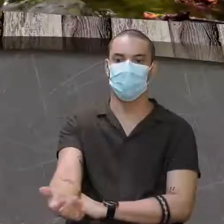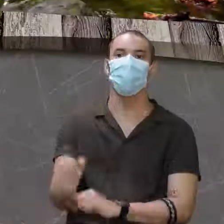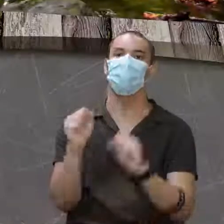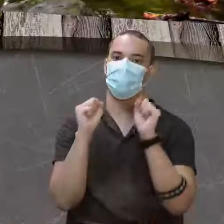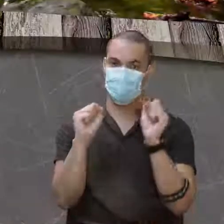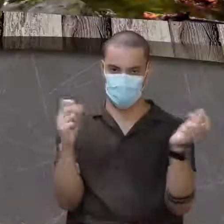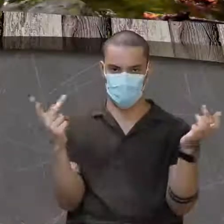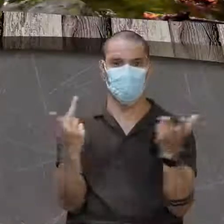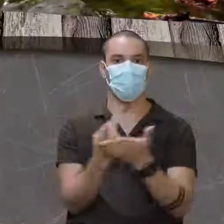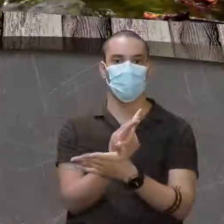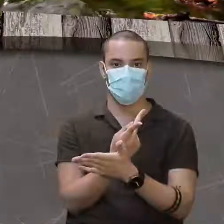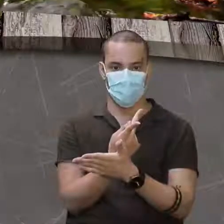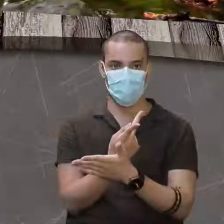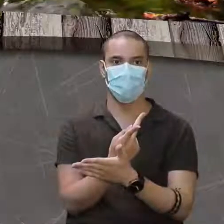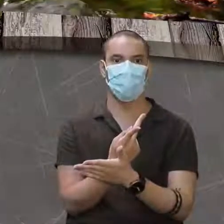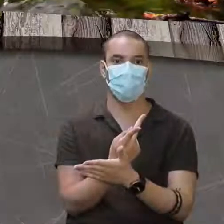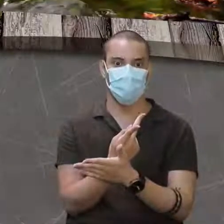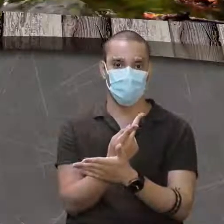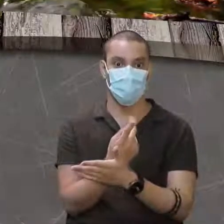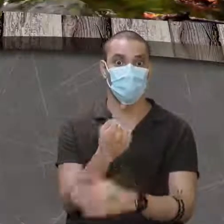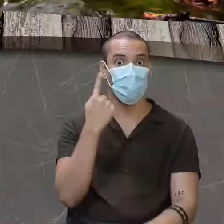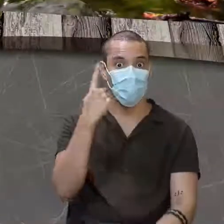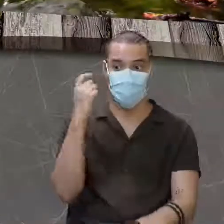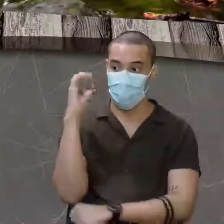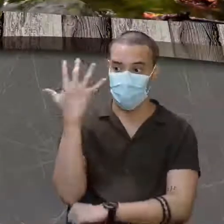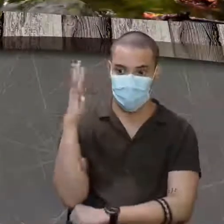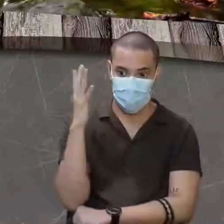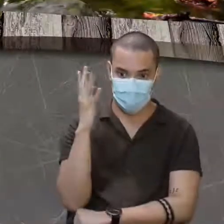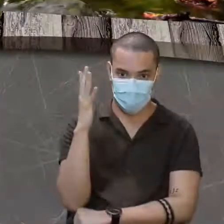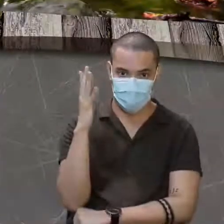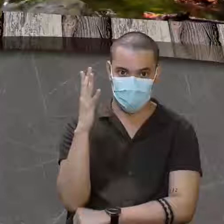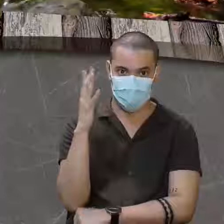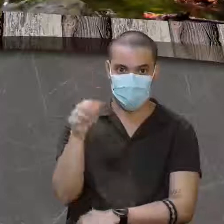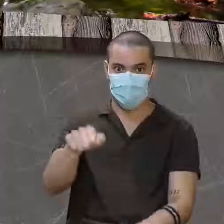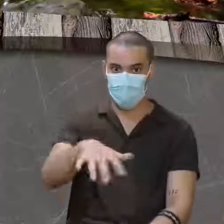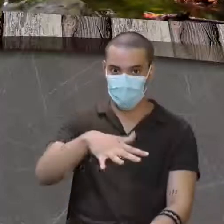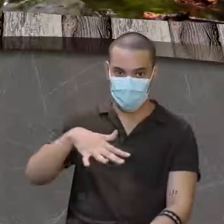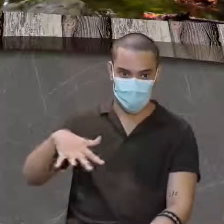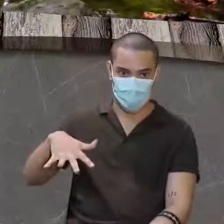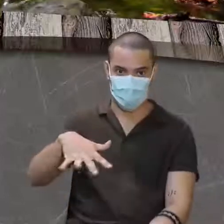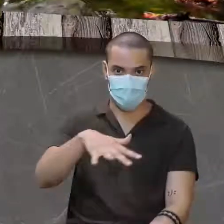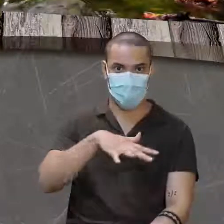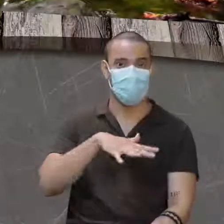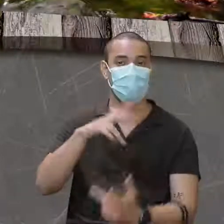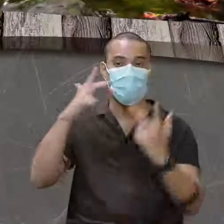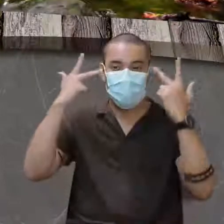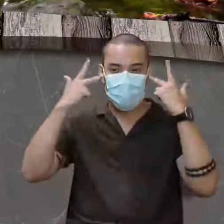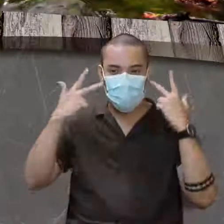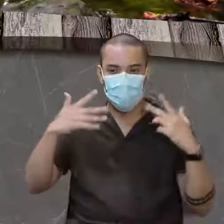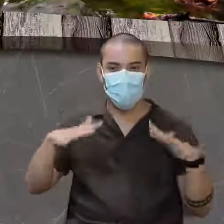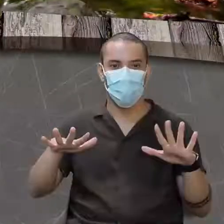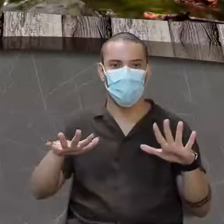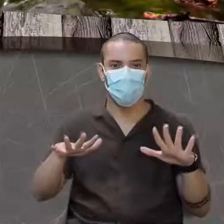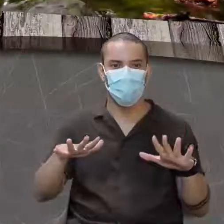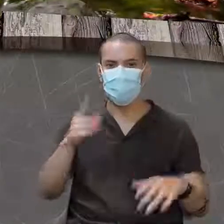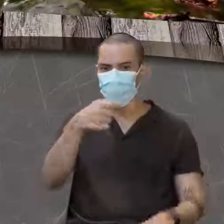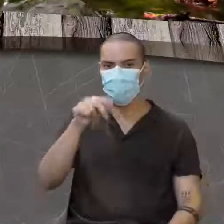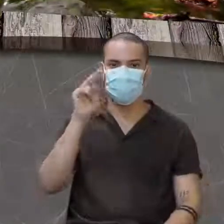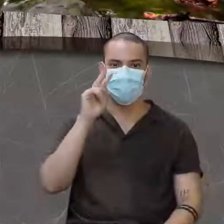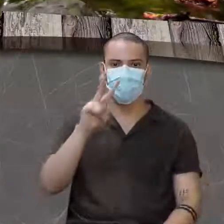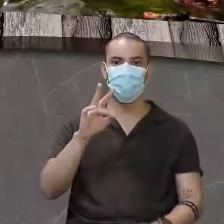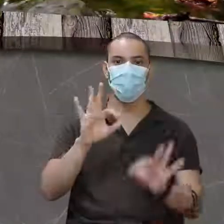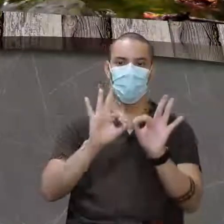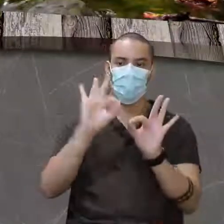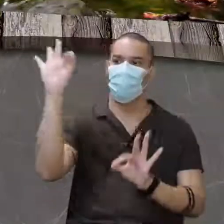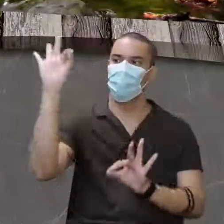tombar. Galera, uma árvore tombada no meio da floresta de forma natural, você já viu aqueles